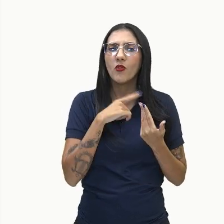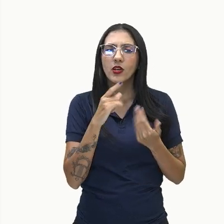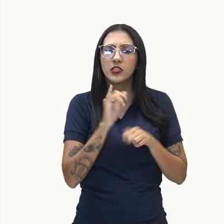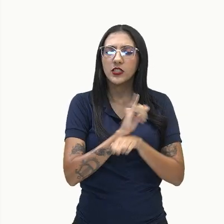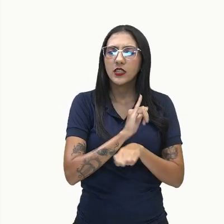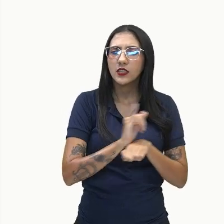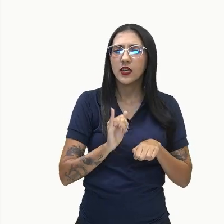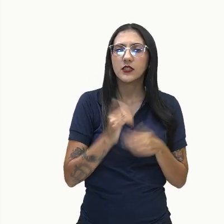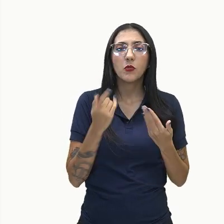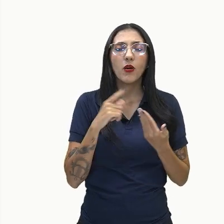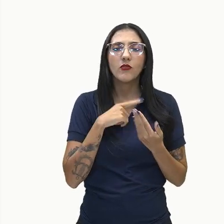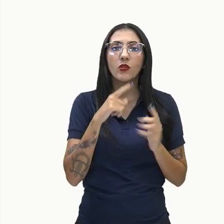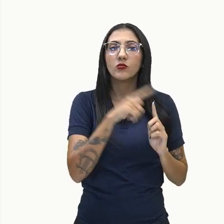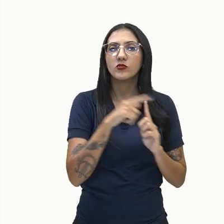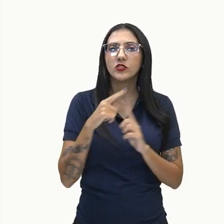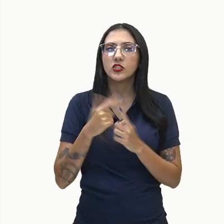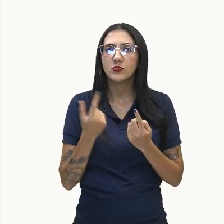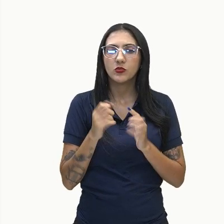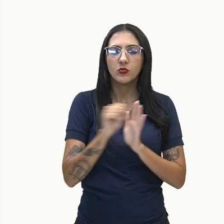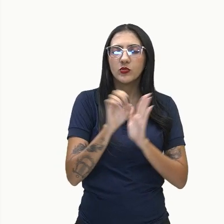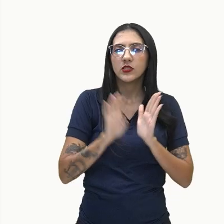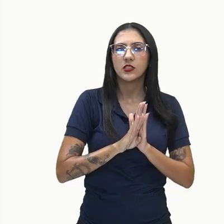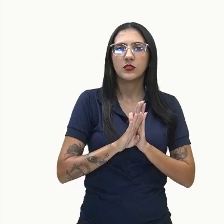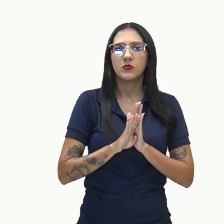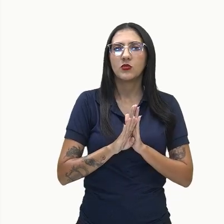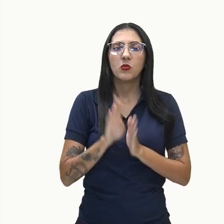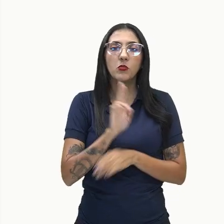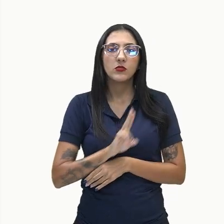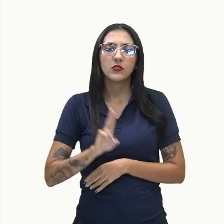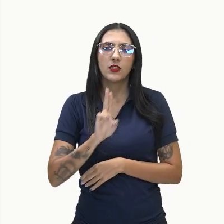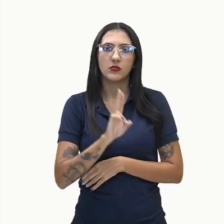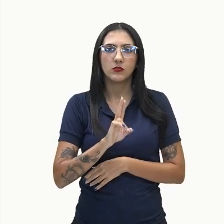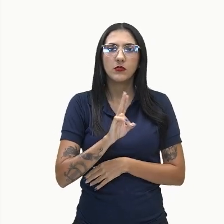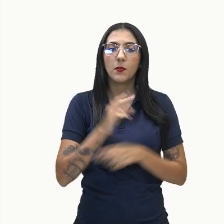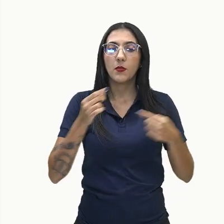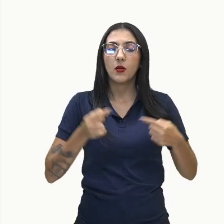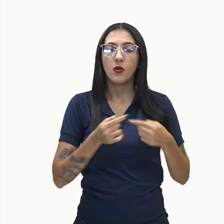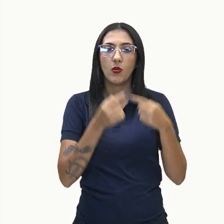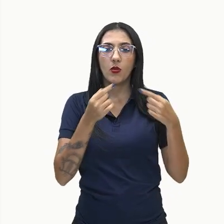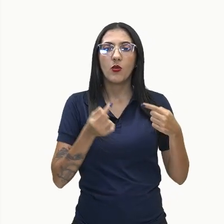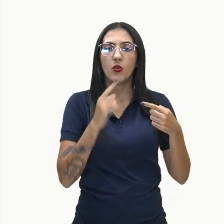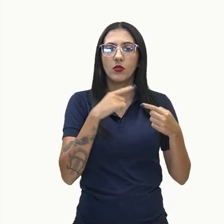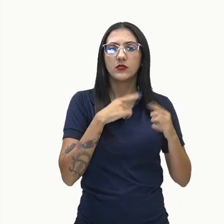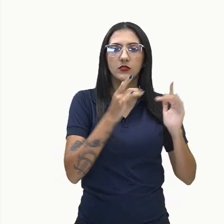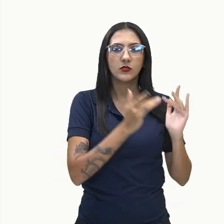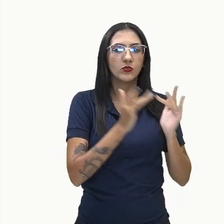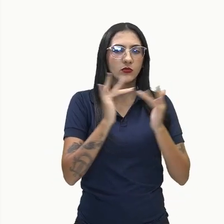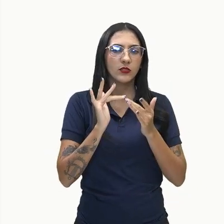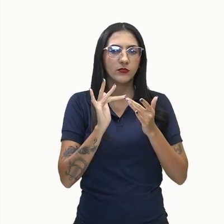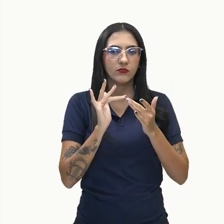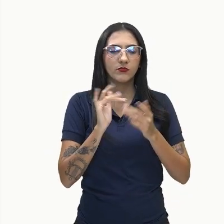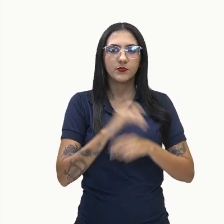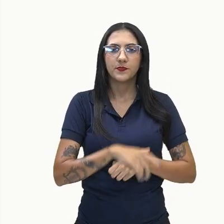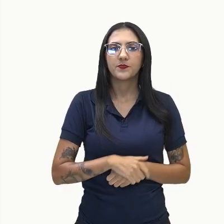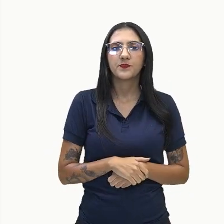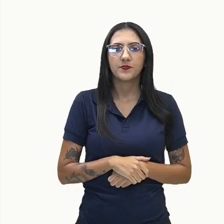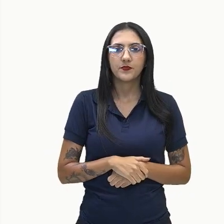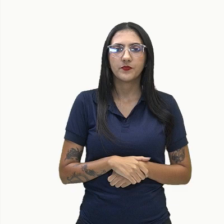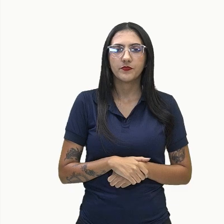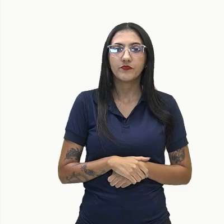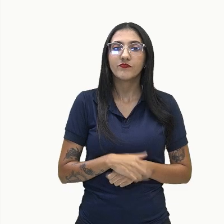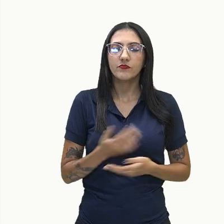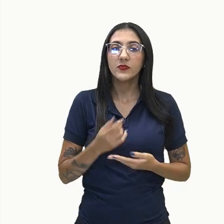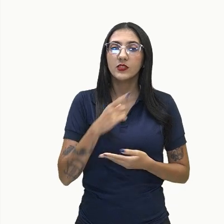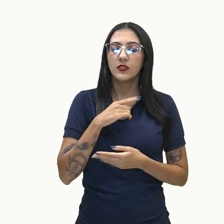Quais foram os meios, os símbolos que eu utilizei para constituir esta mensagem? Eu